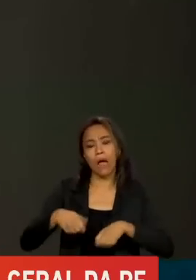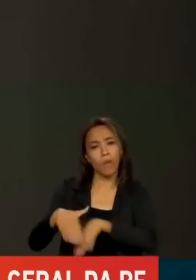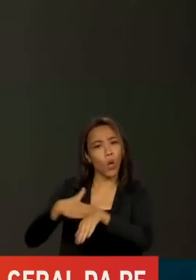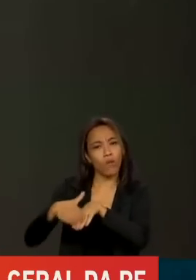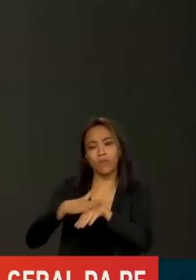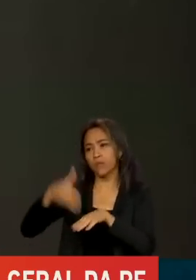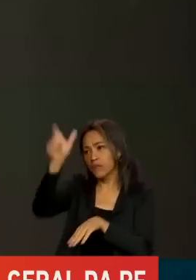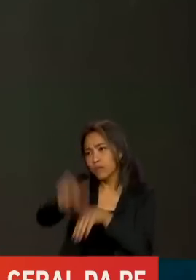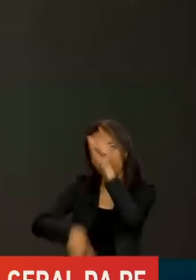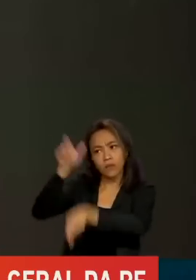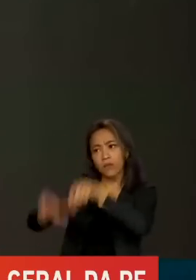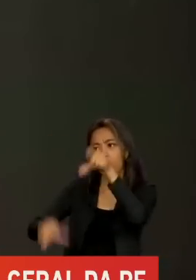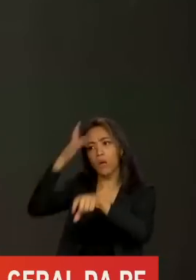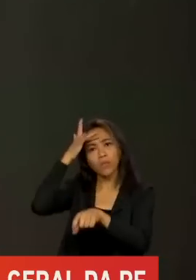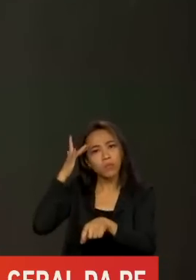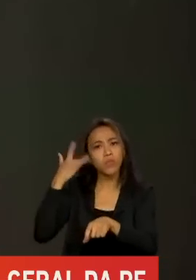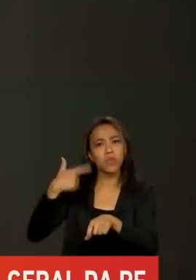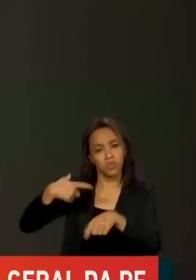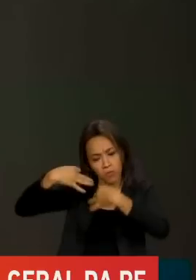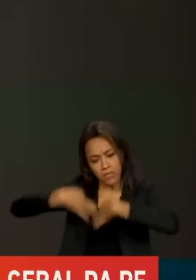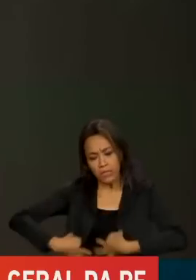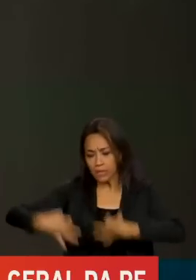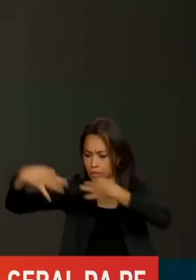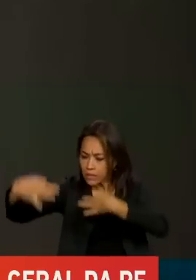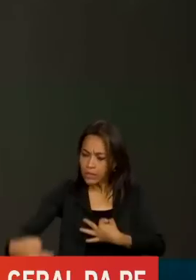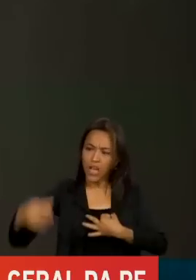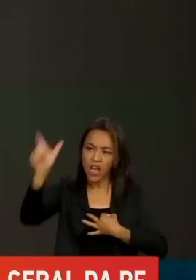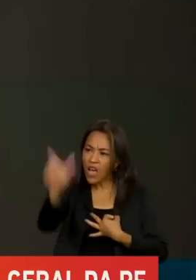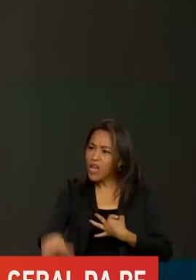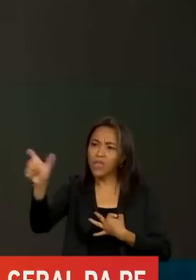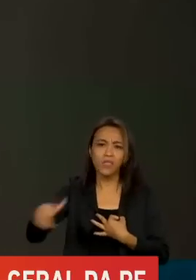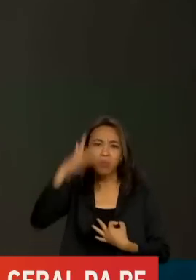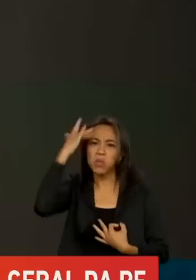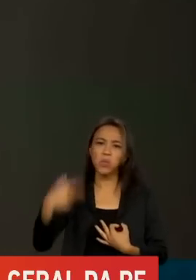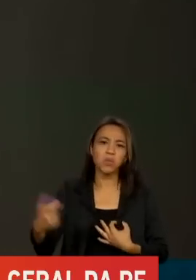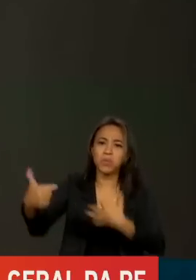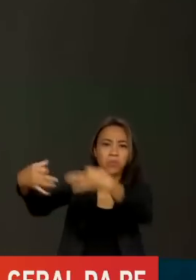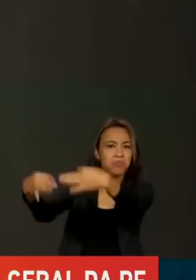de forma civilizada essas pessoas não são civilizadas